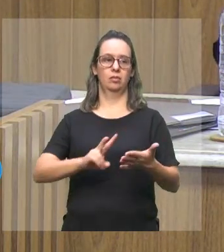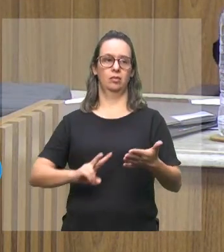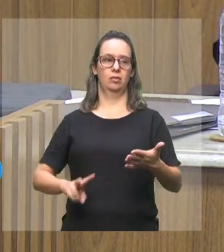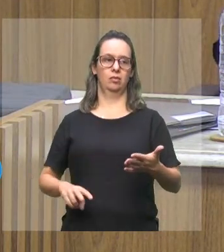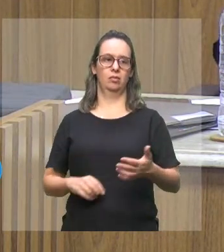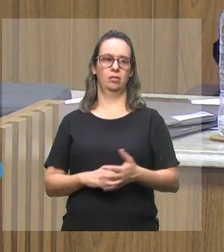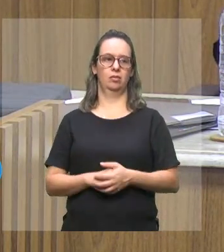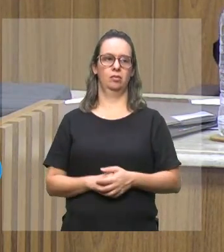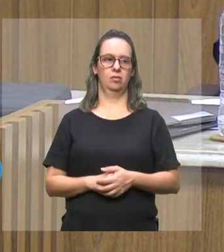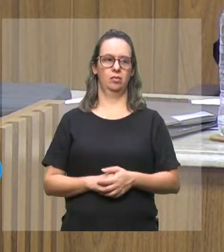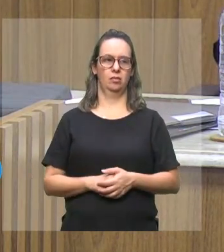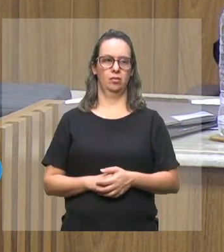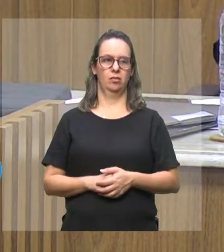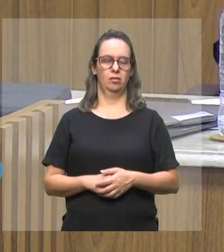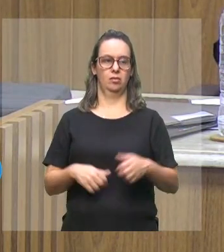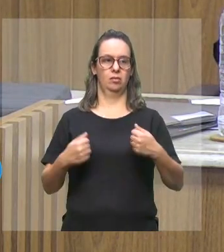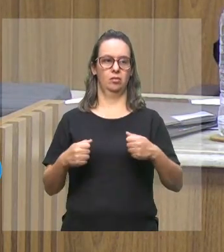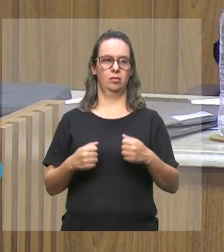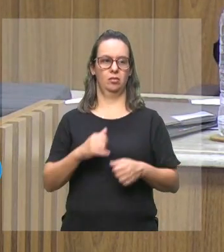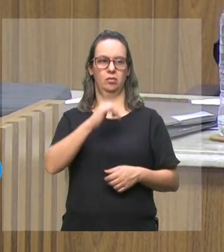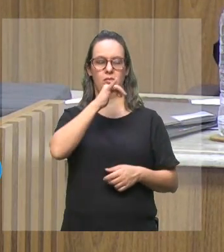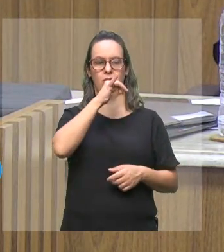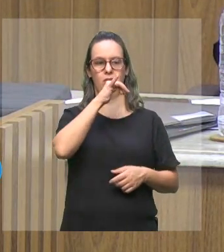deixar de nos posicionar,